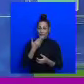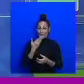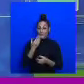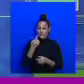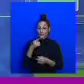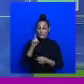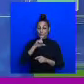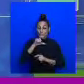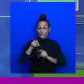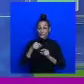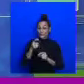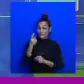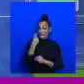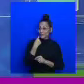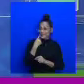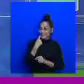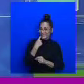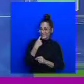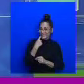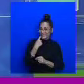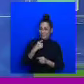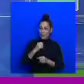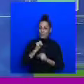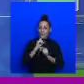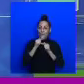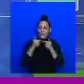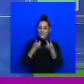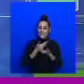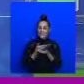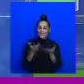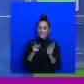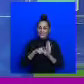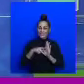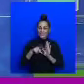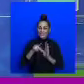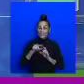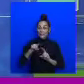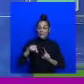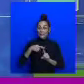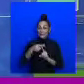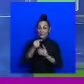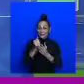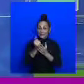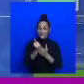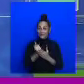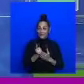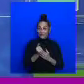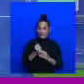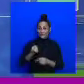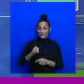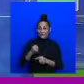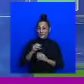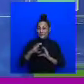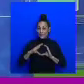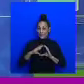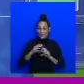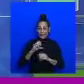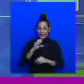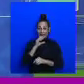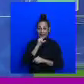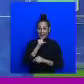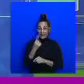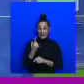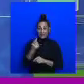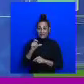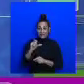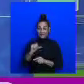último sorteio desta sexta-feira. Boa sorte para você. Mais um número chegando. Bola laranja, 19.